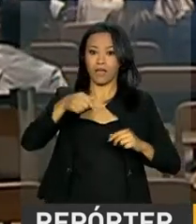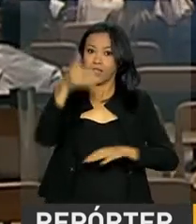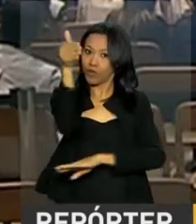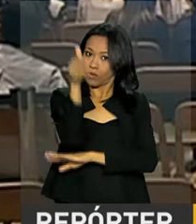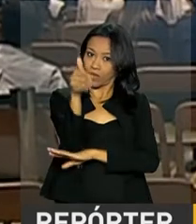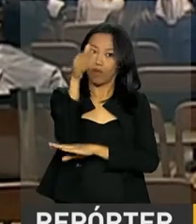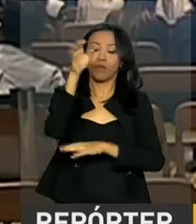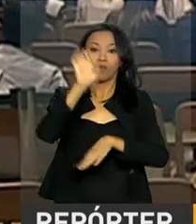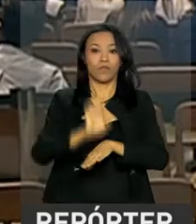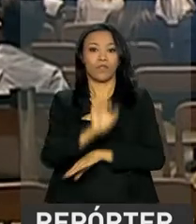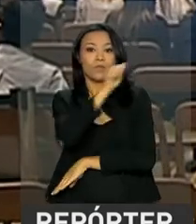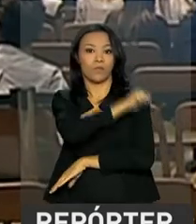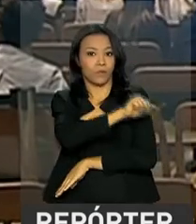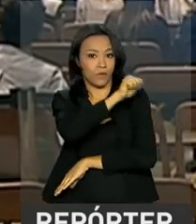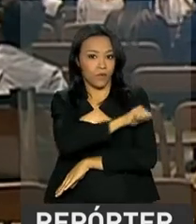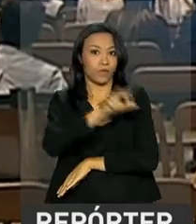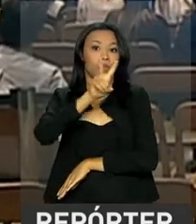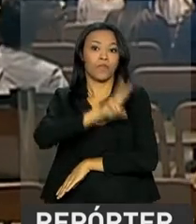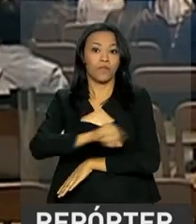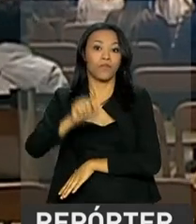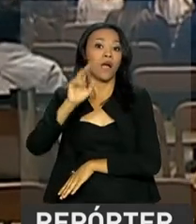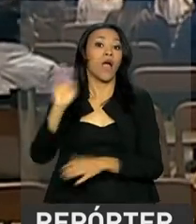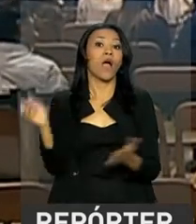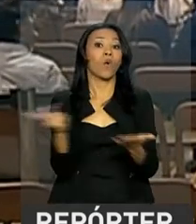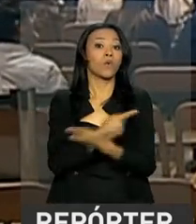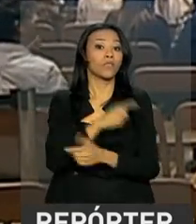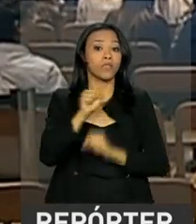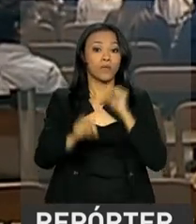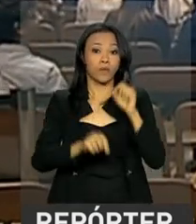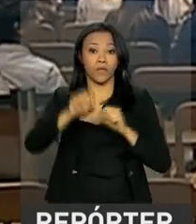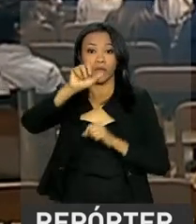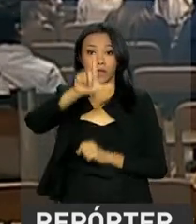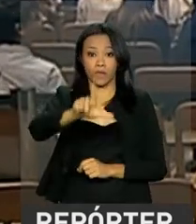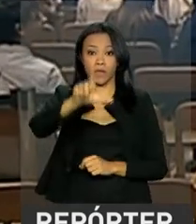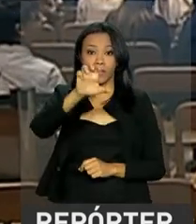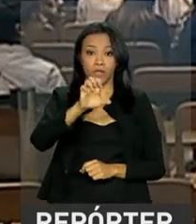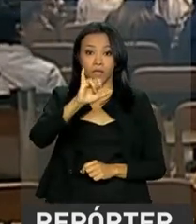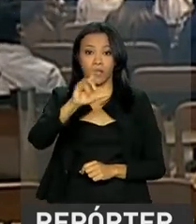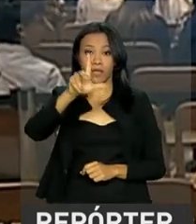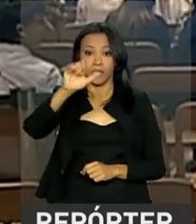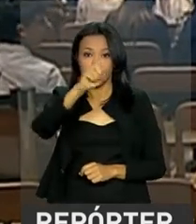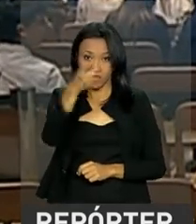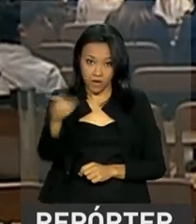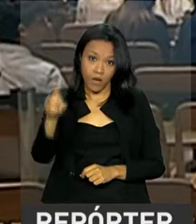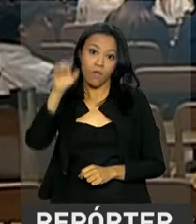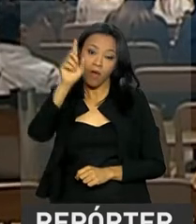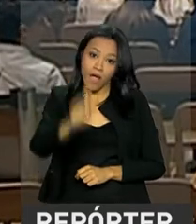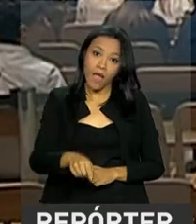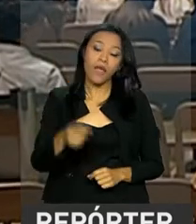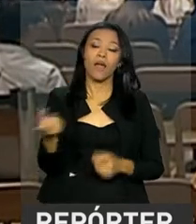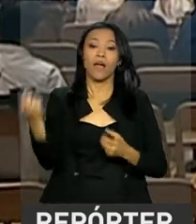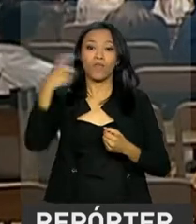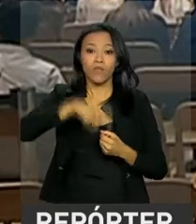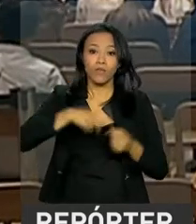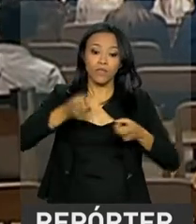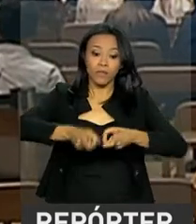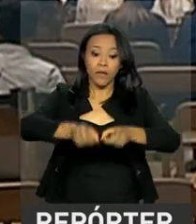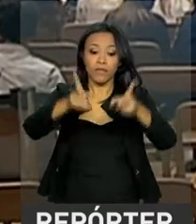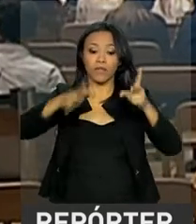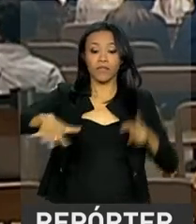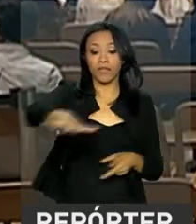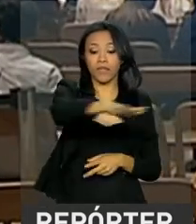de Janeiro, onde vão ocorrer os leilões da camada pré-sal. É a retomada dos leilões na camada